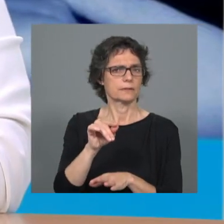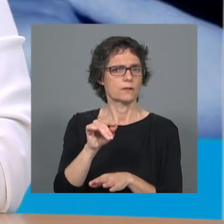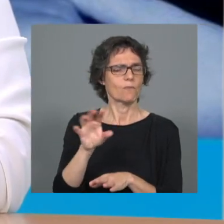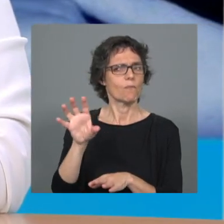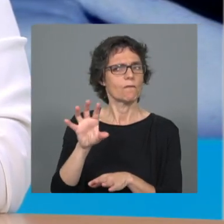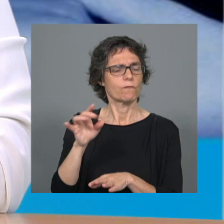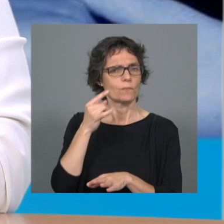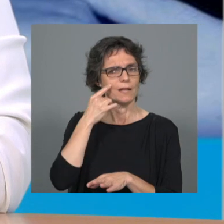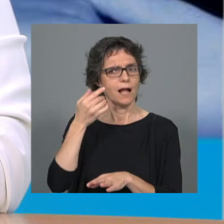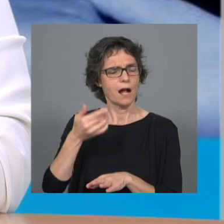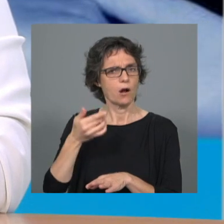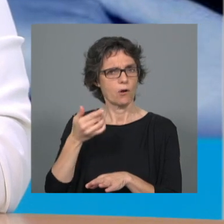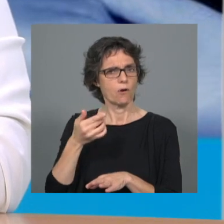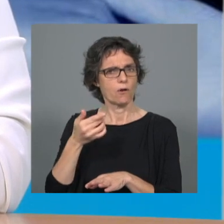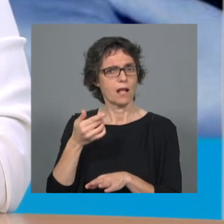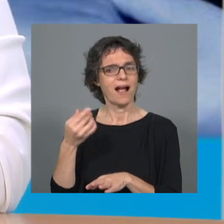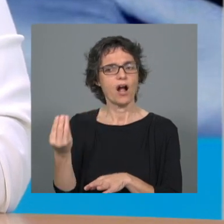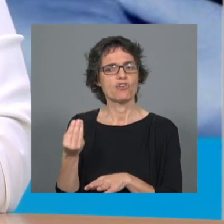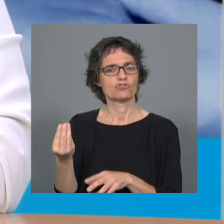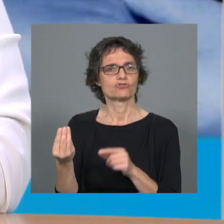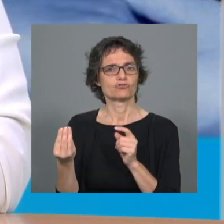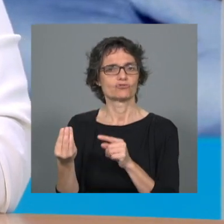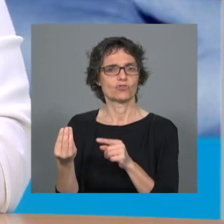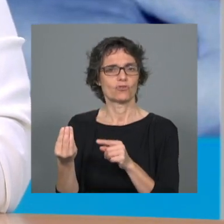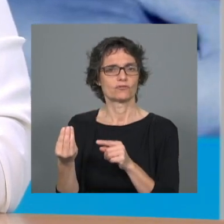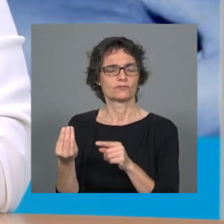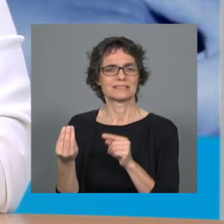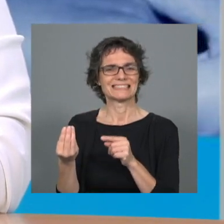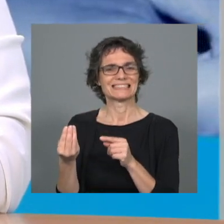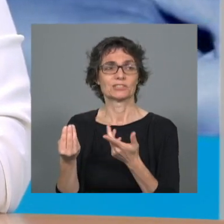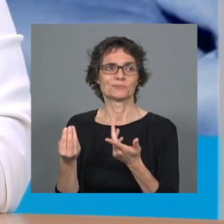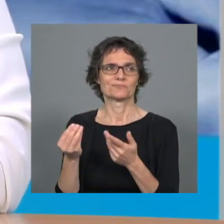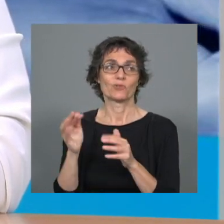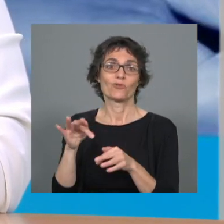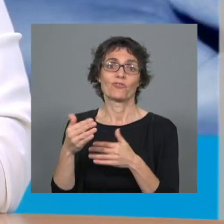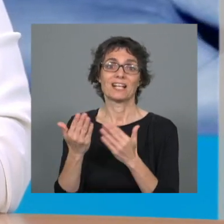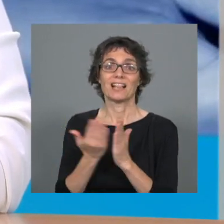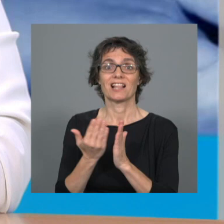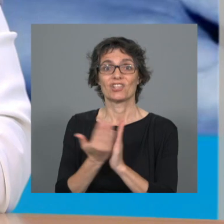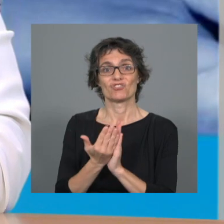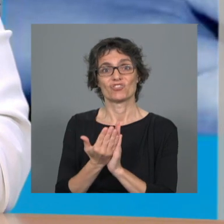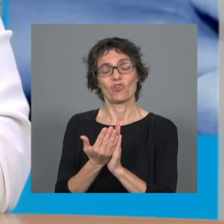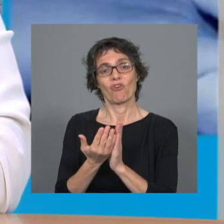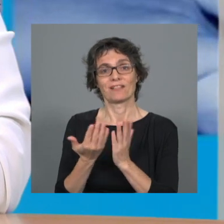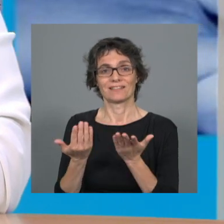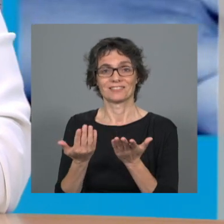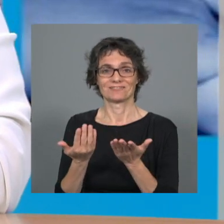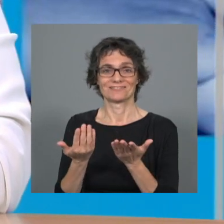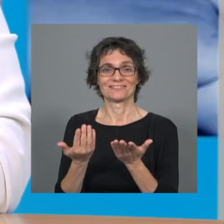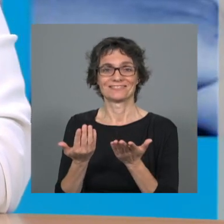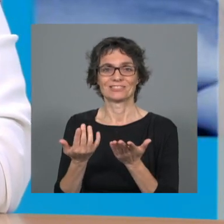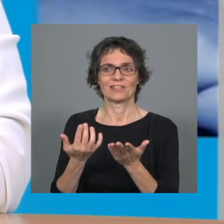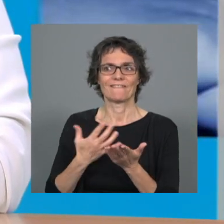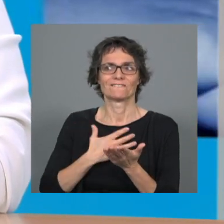especial neste momento aos mais jovens que estão a acabar aulas, que estão, obviamente, como a